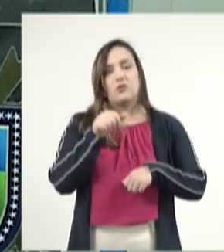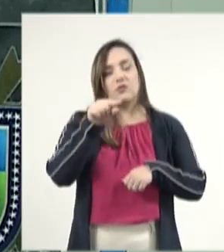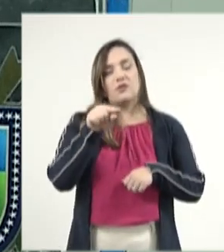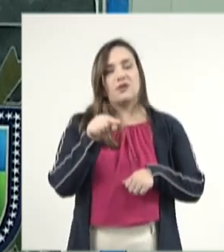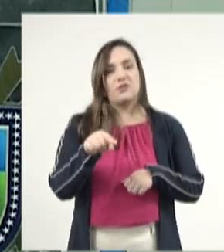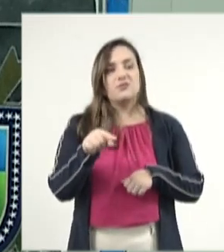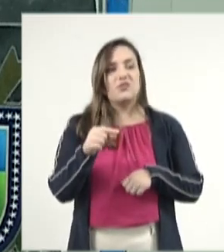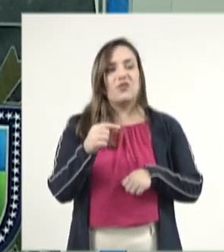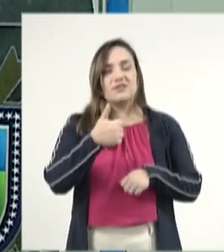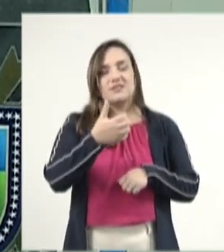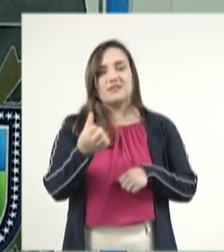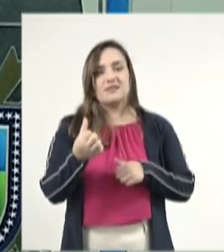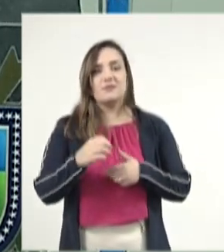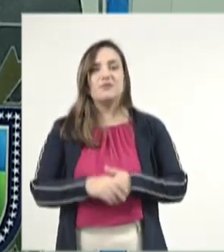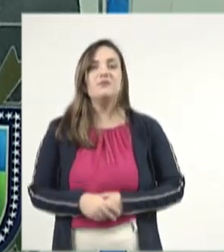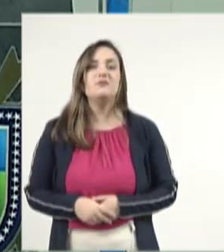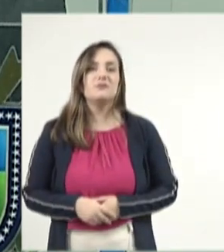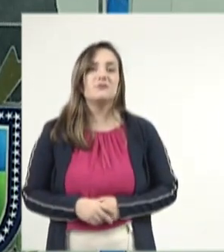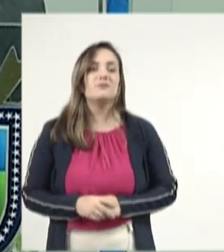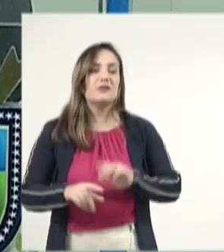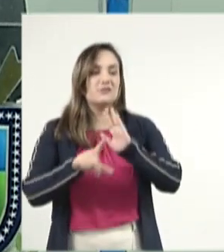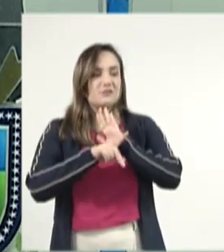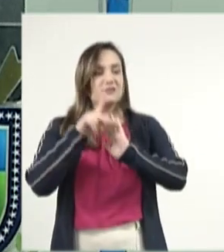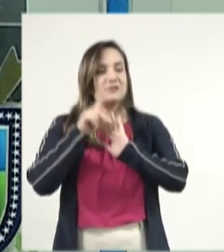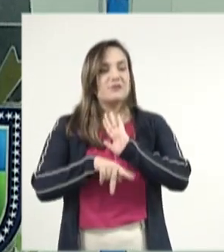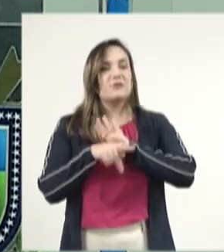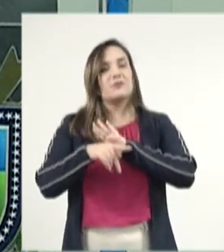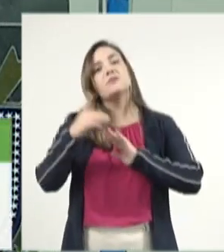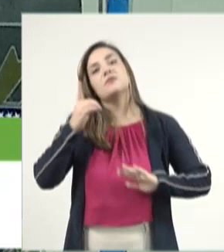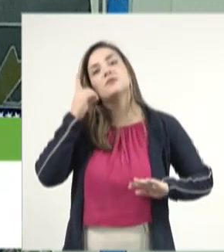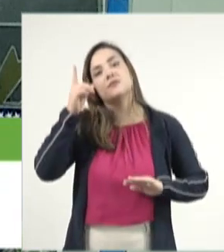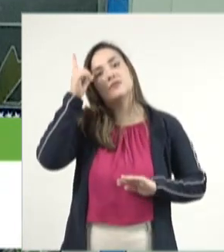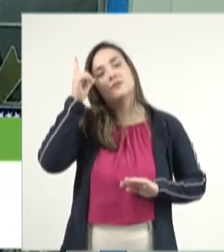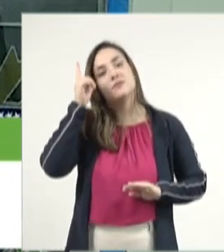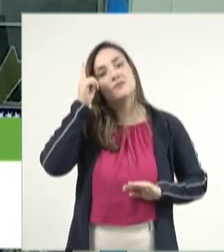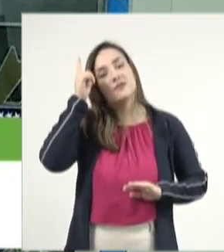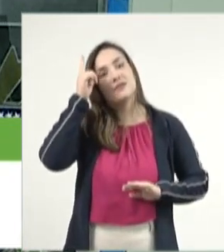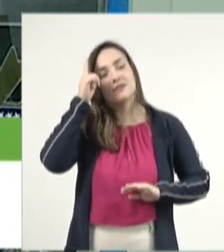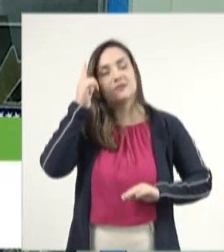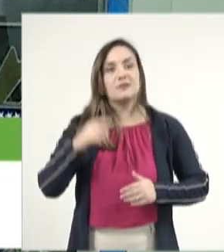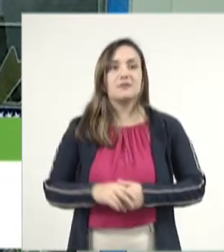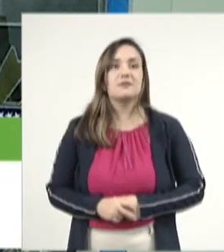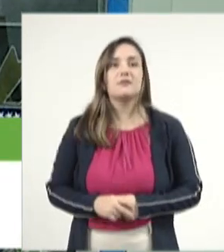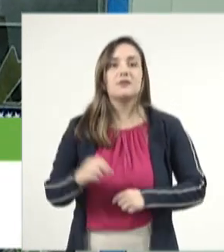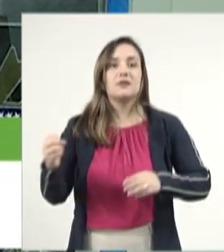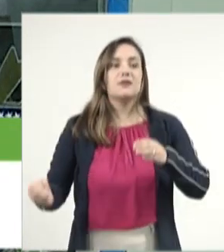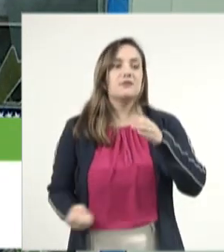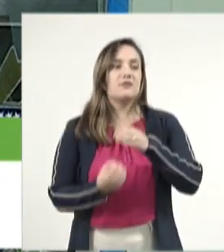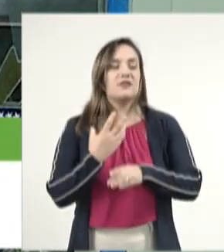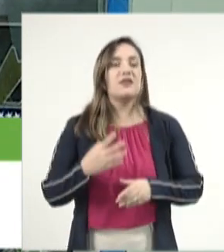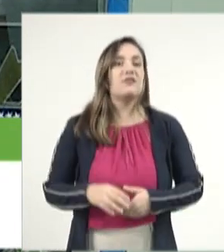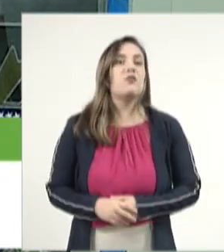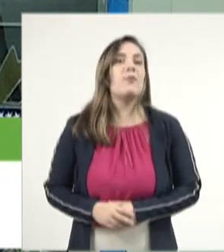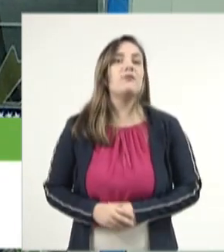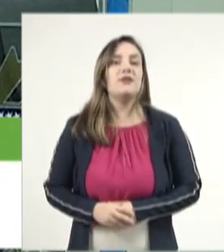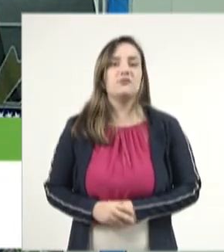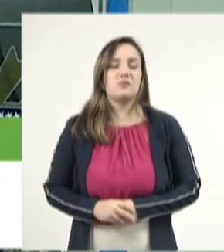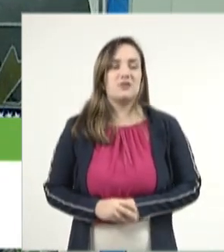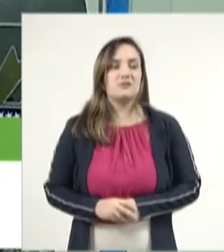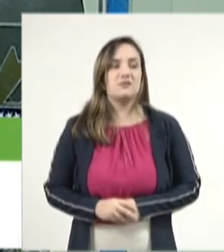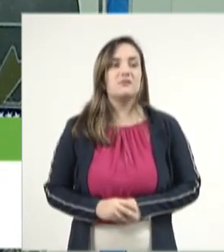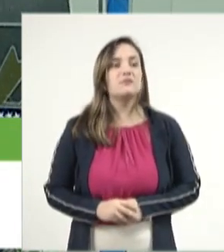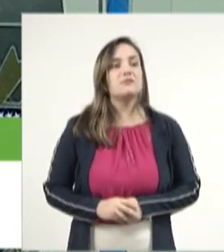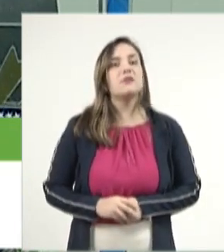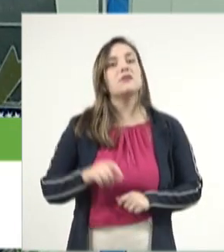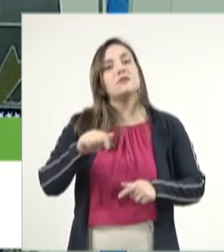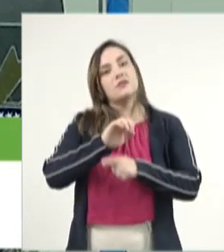11h16. Vamos falar agora de um projeto de lei apresentado pelo deputado Lídio Lopes e que institui aqui no estado de Mato Grosso do